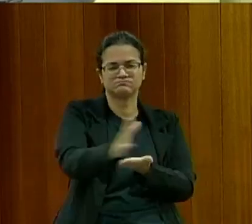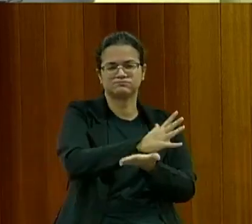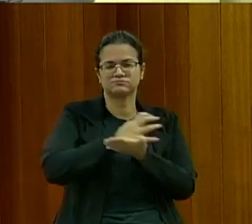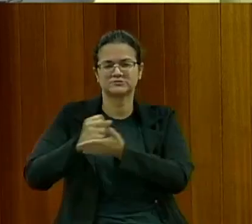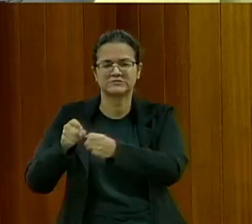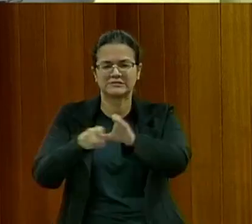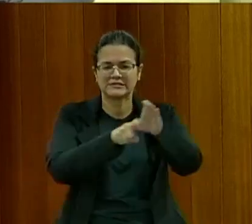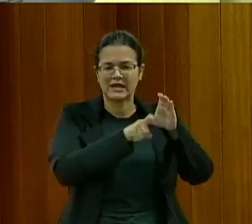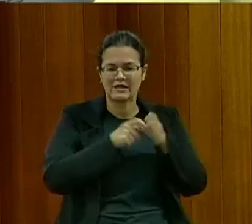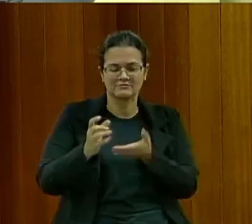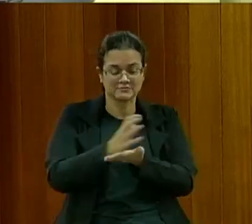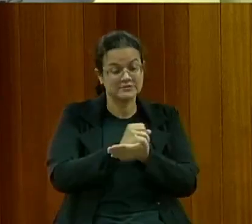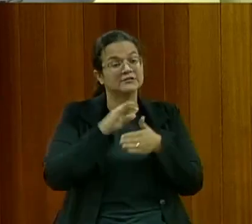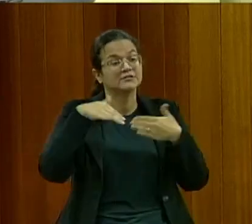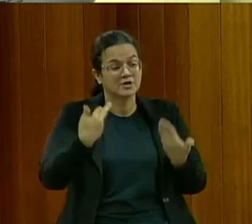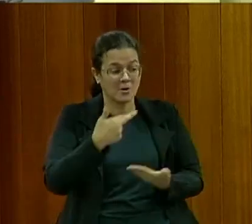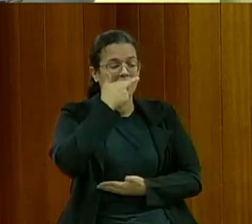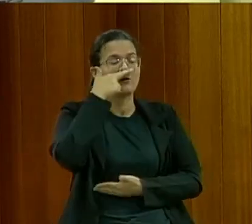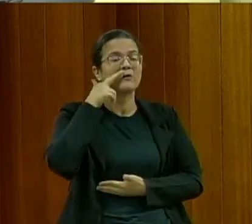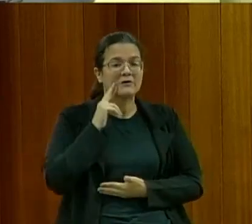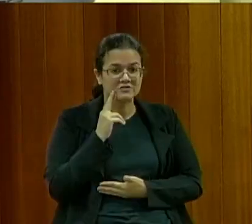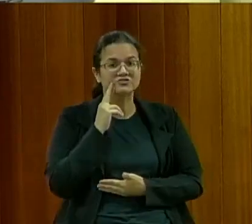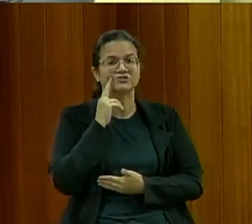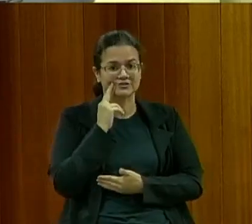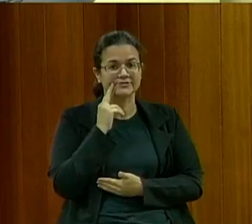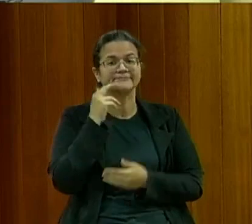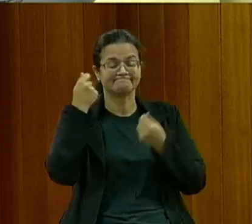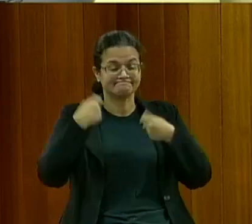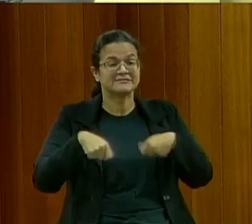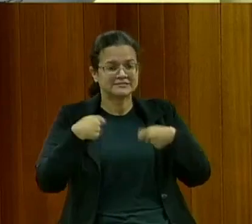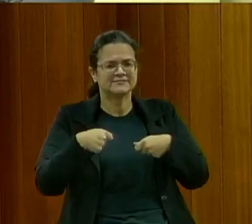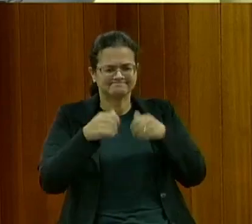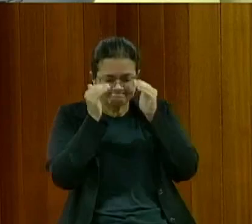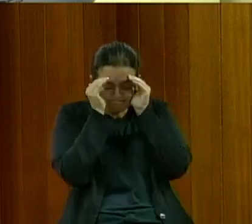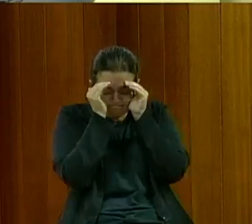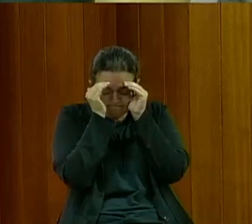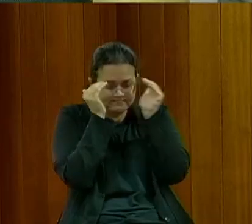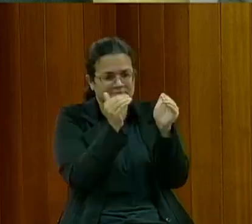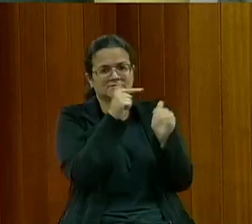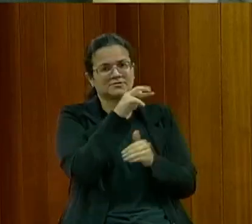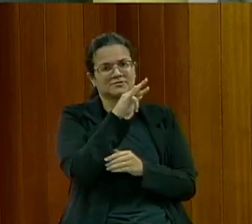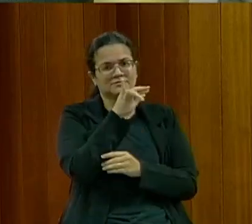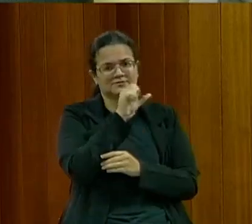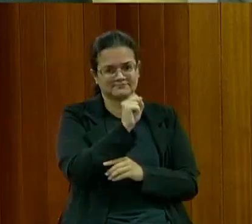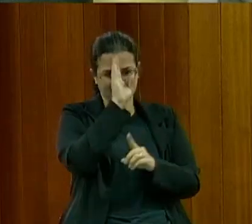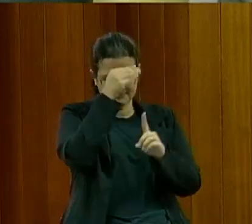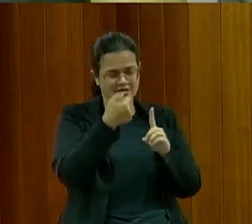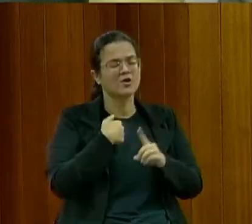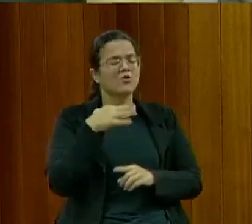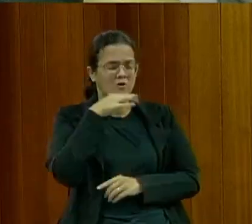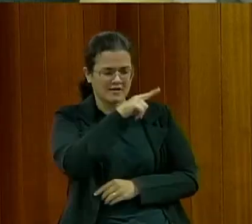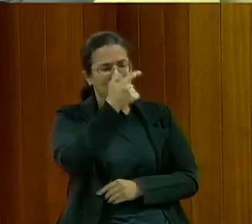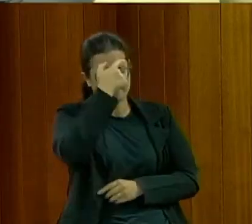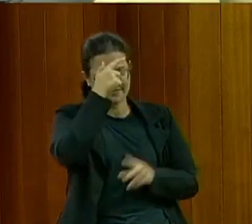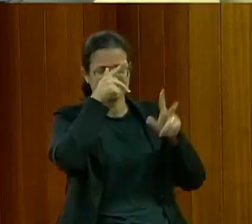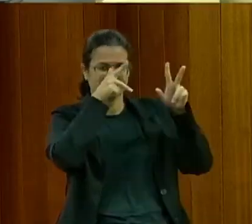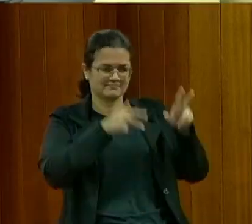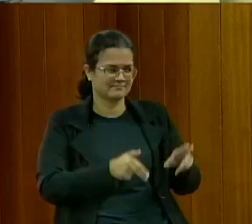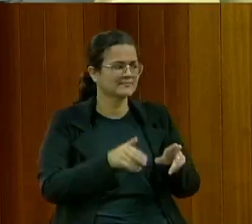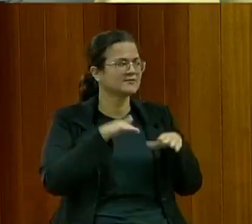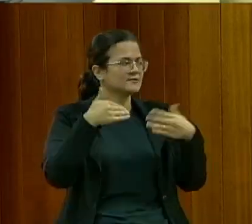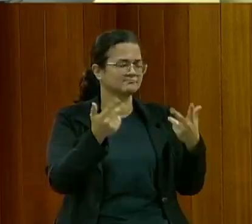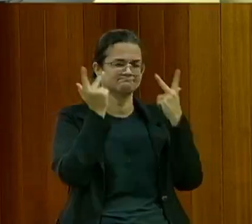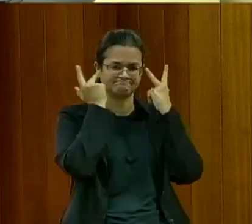água no jacá, pela memória do Iris Rezende. E eu tenho certeza que ele pensa assim também. Então, fique tranquilo, tá bom? Vereadora